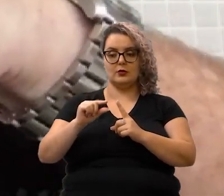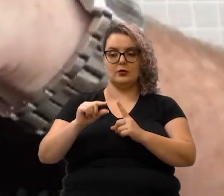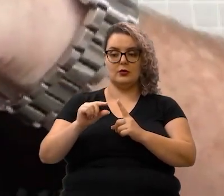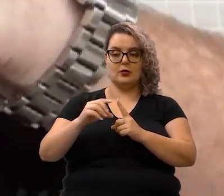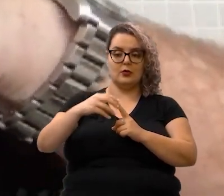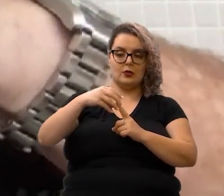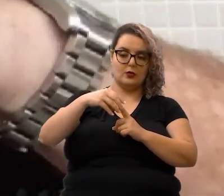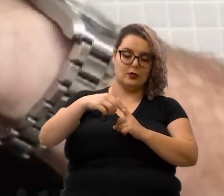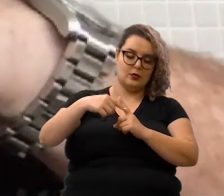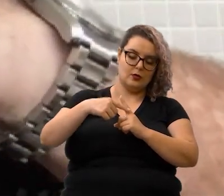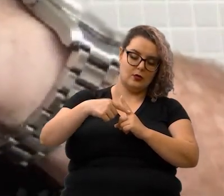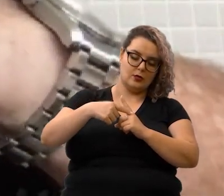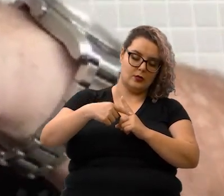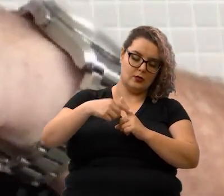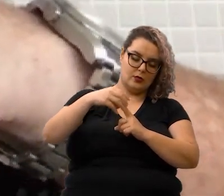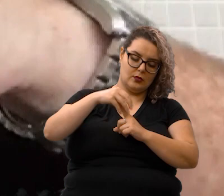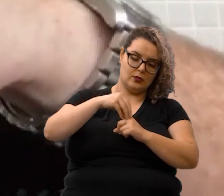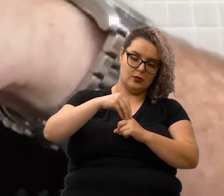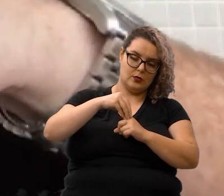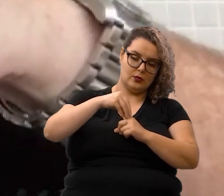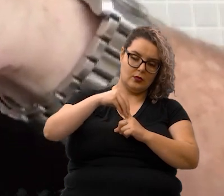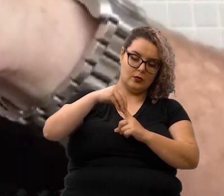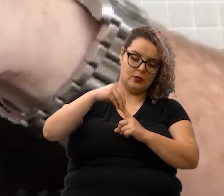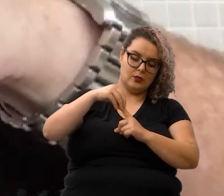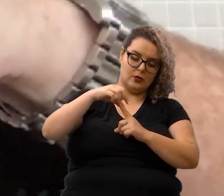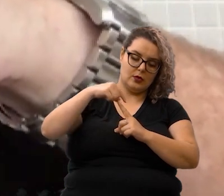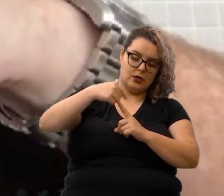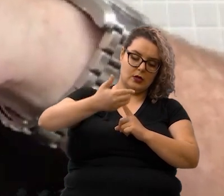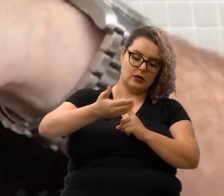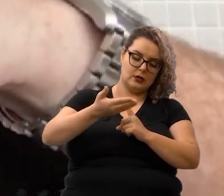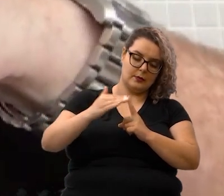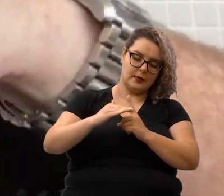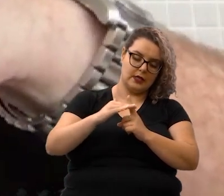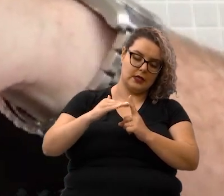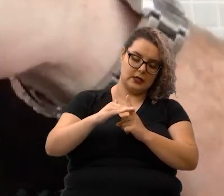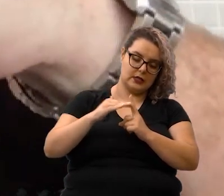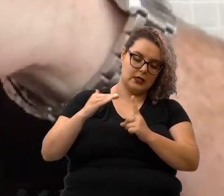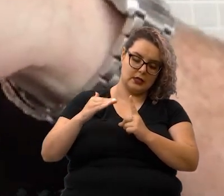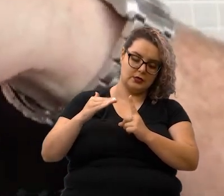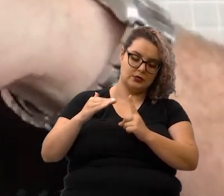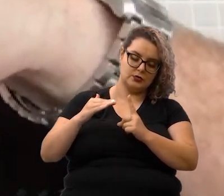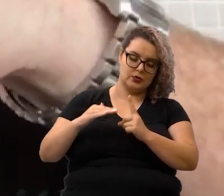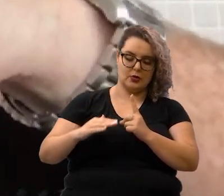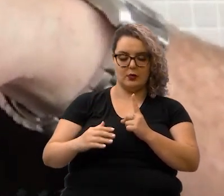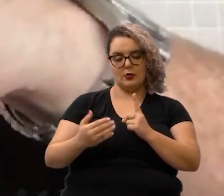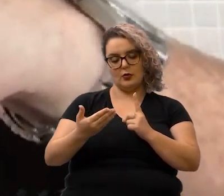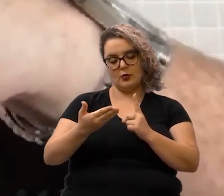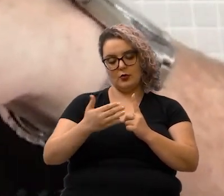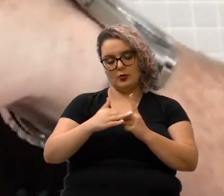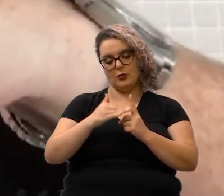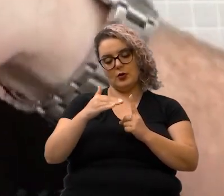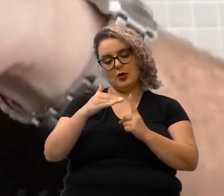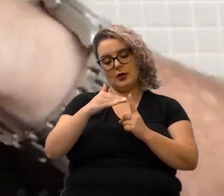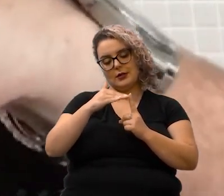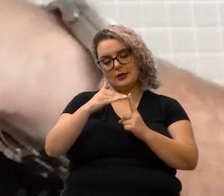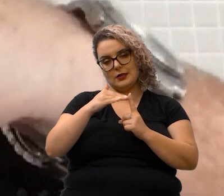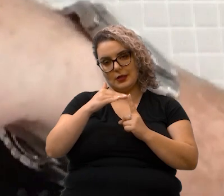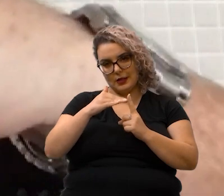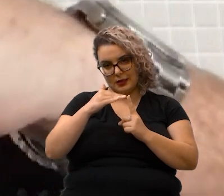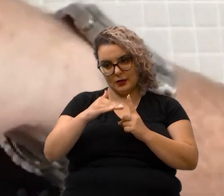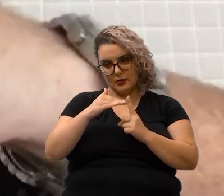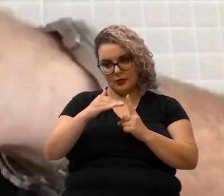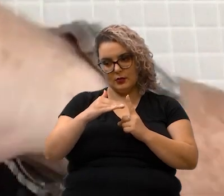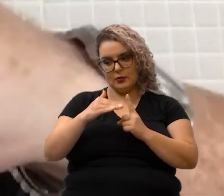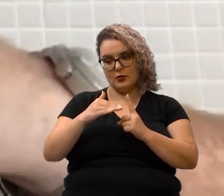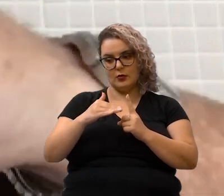Colo curto, ele fica na base do meu dedo. Colo médio, na metade do dedo. Colo longo, na ponta do dedo. Então,